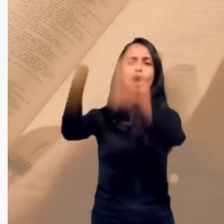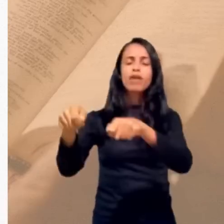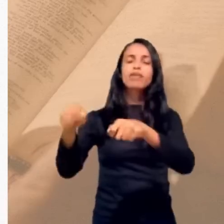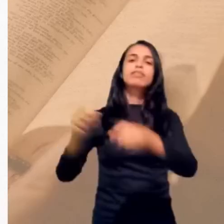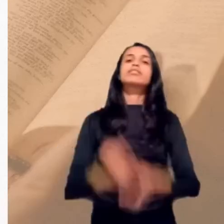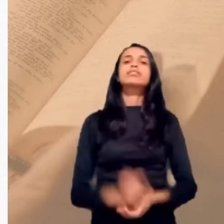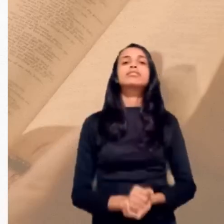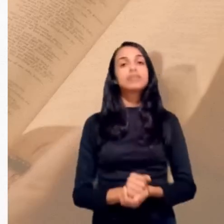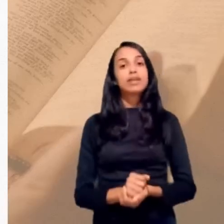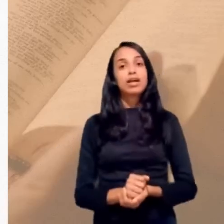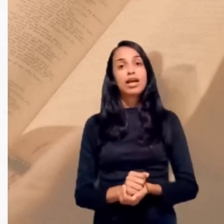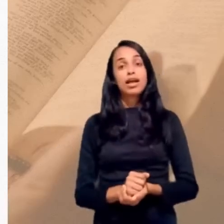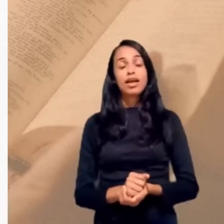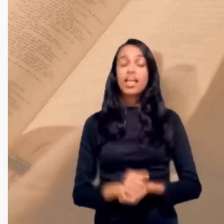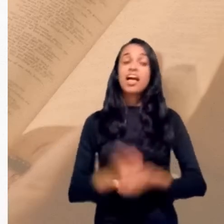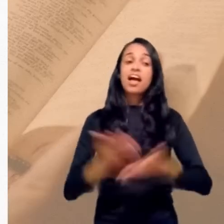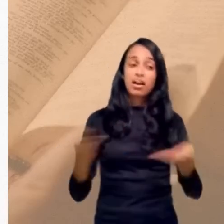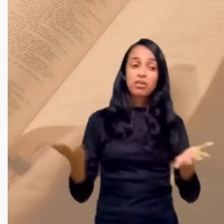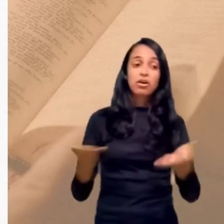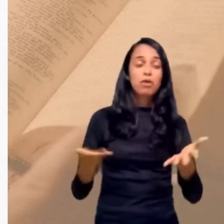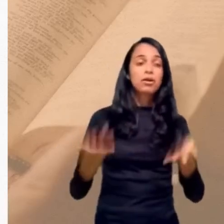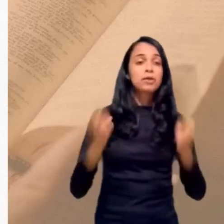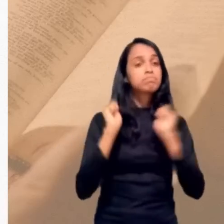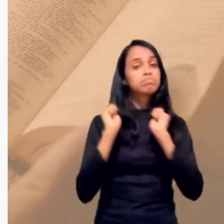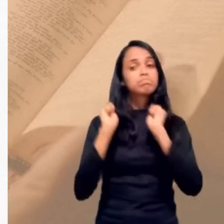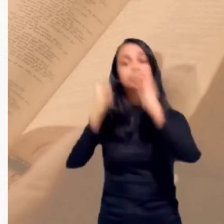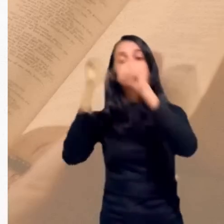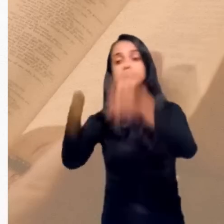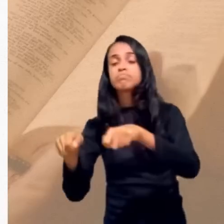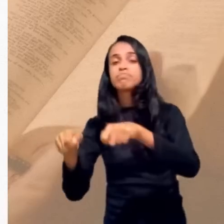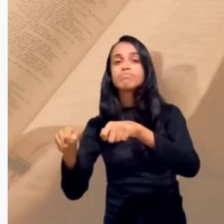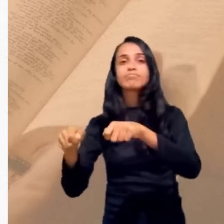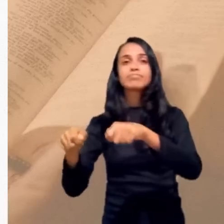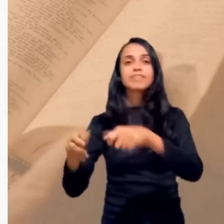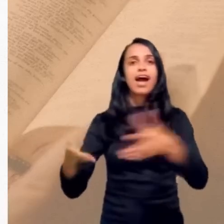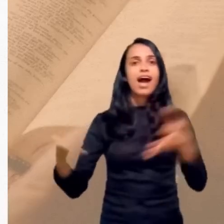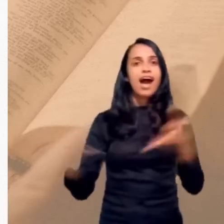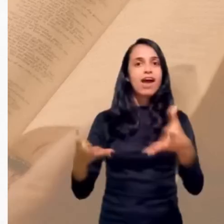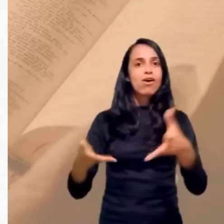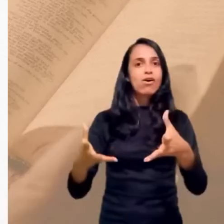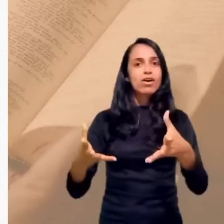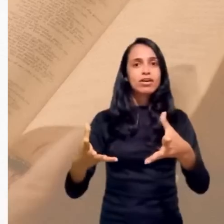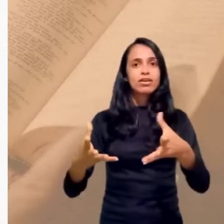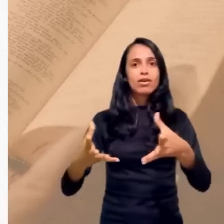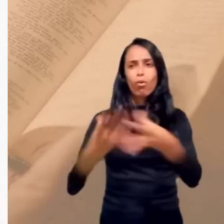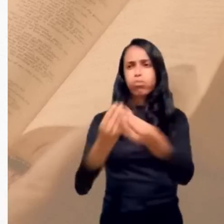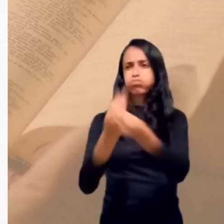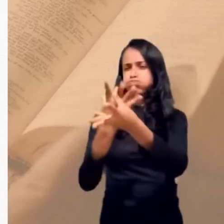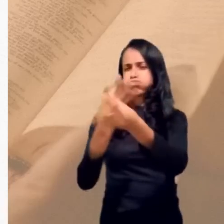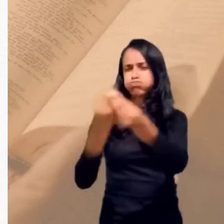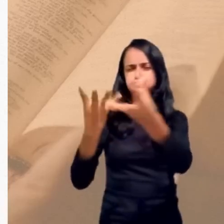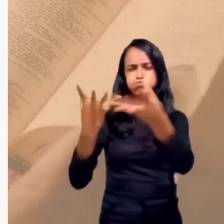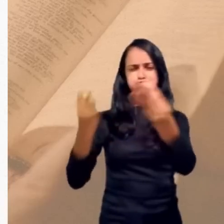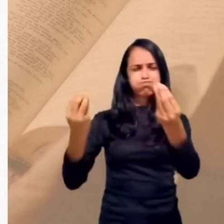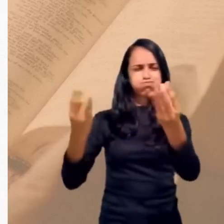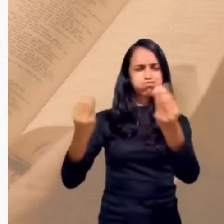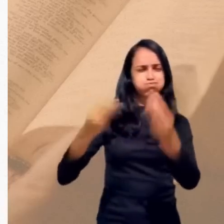Lançaram-na, pois, e já não a podiam tirar, pela multidão